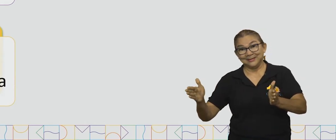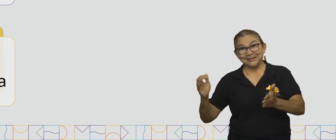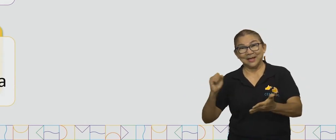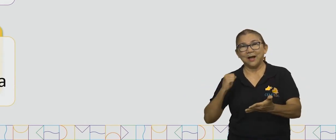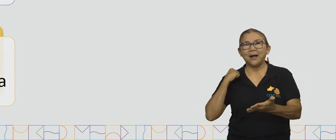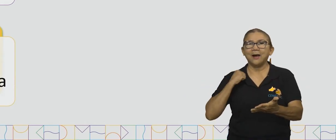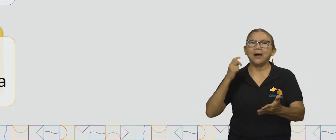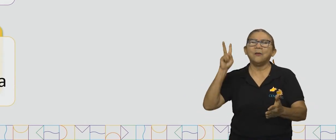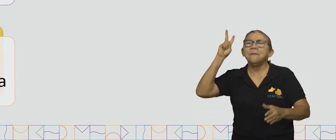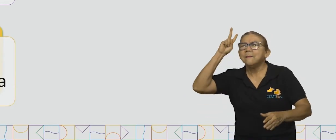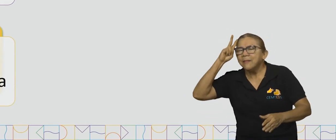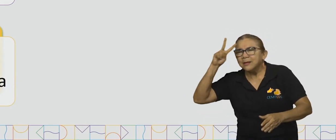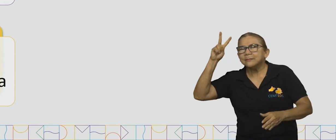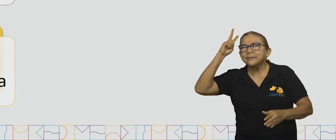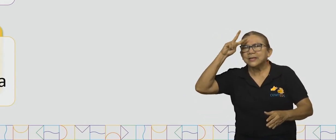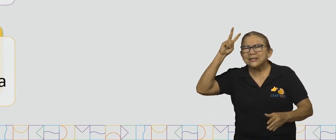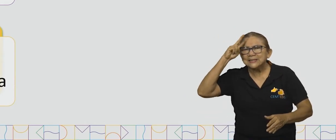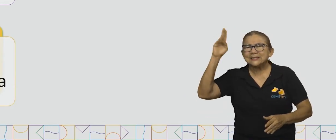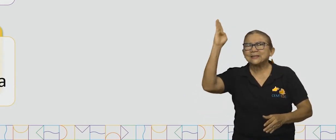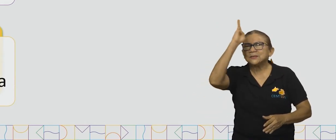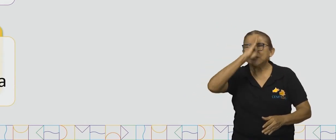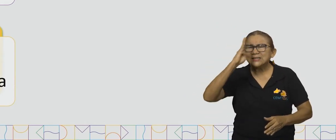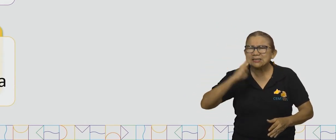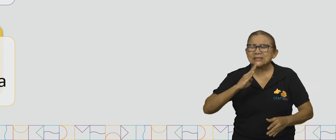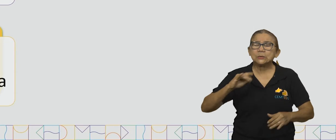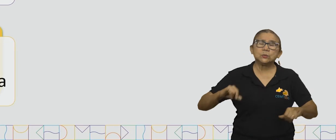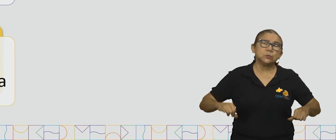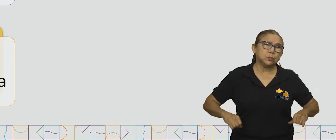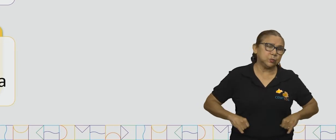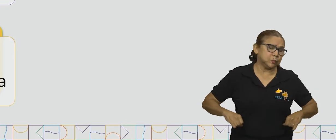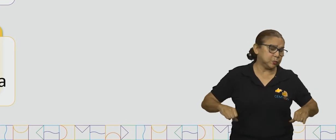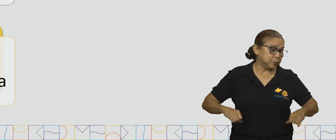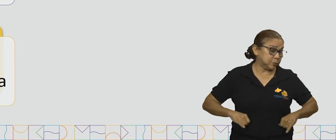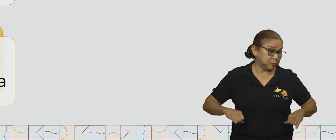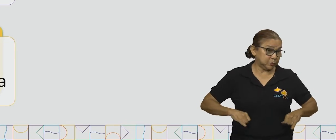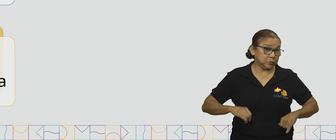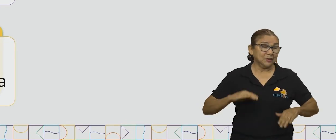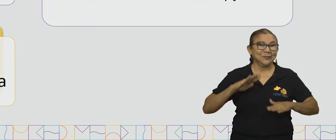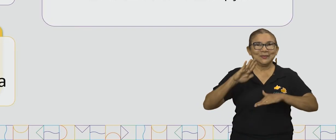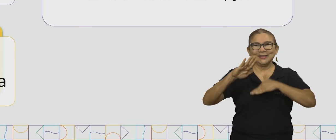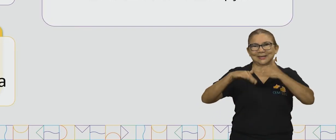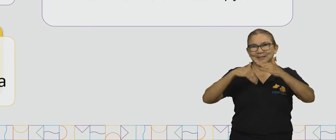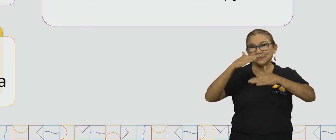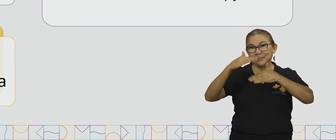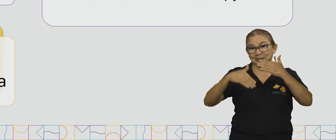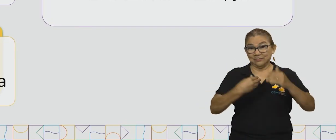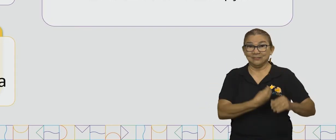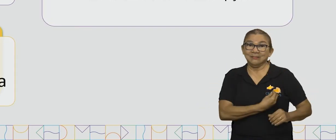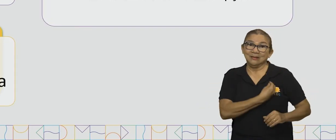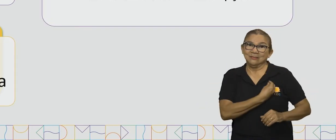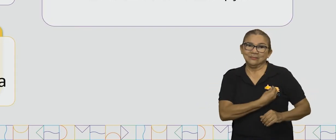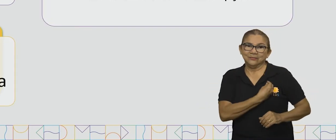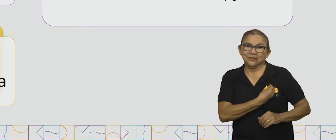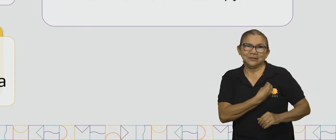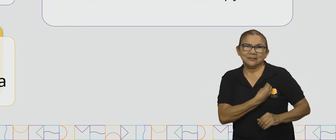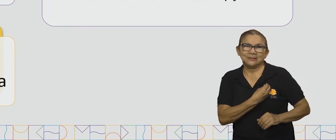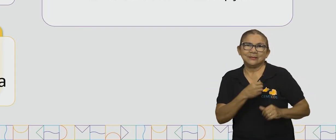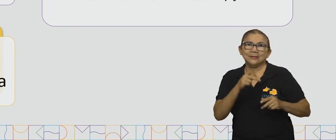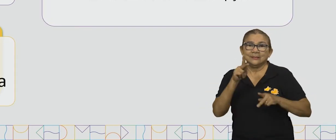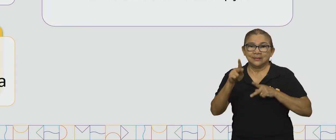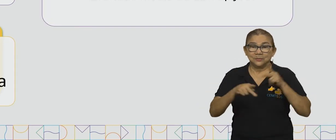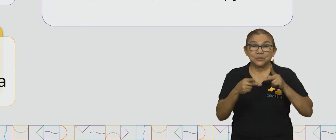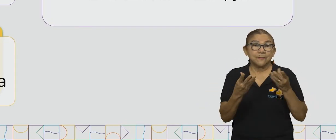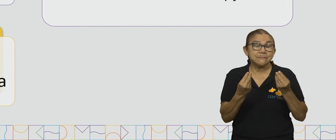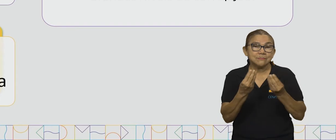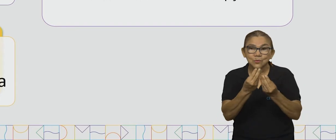da democratização que o país sofreu, nesse período o crescimento da vida partidária e o aumento considerável no número de